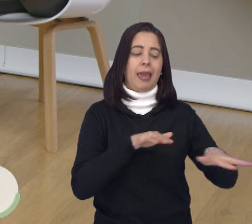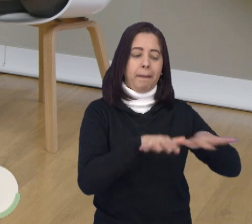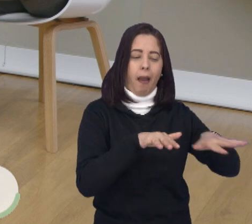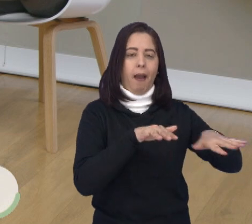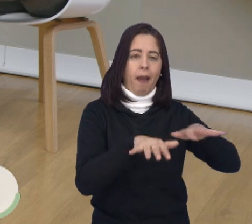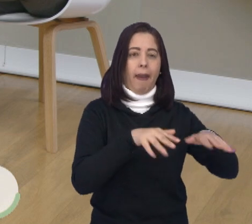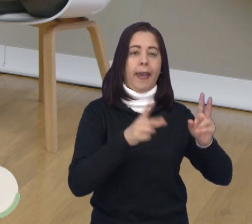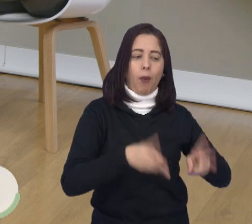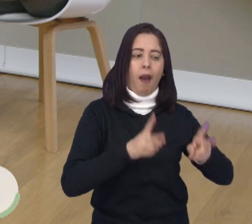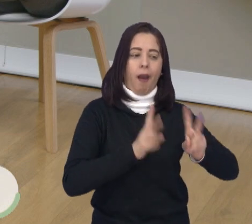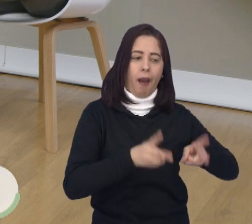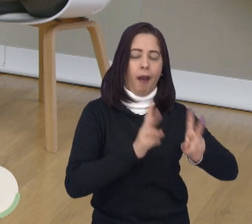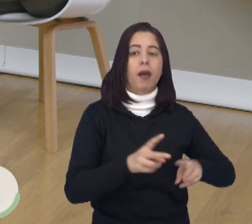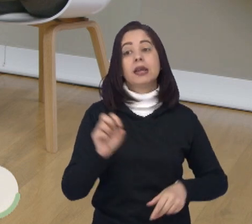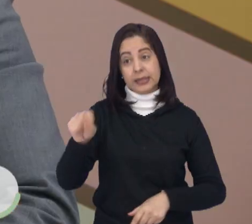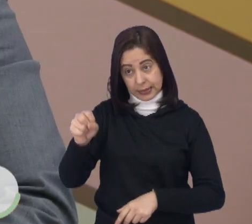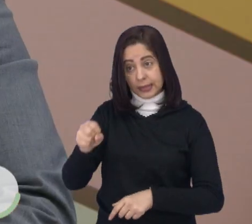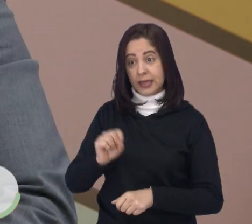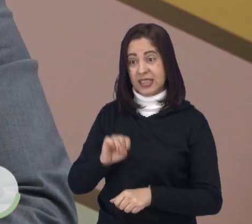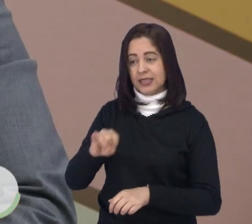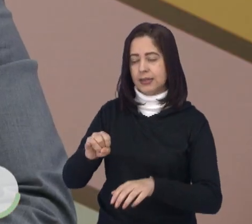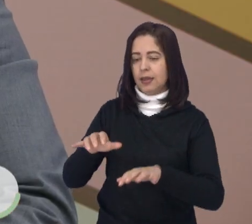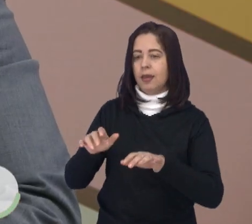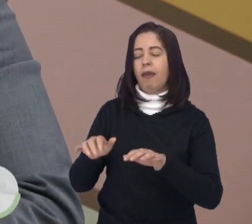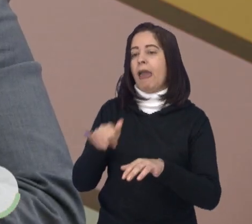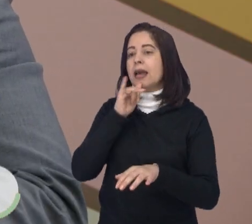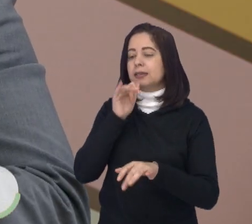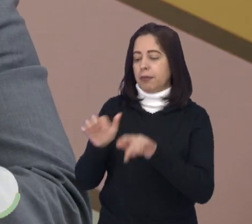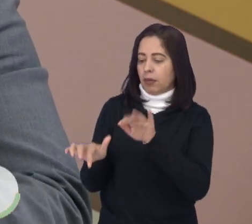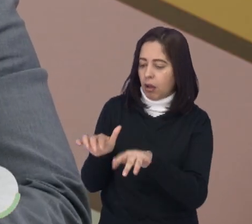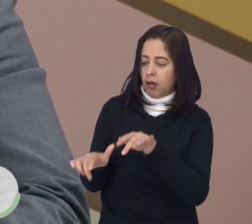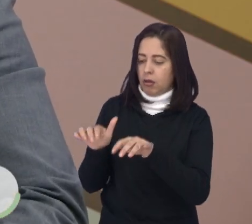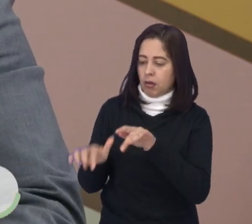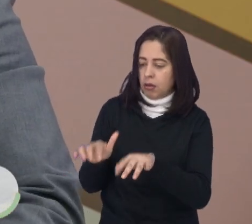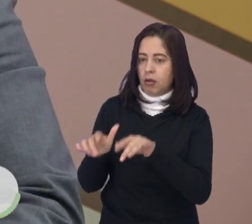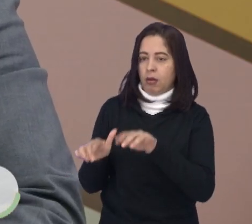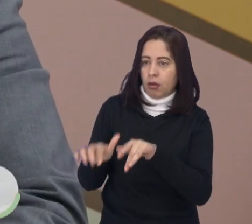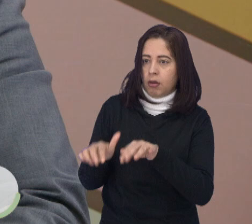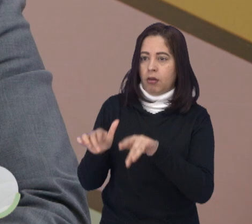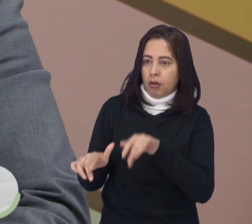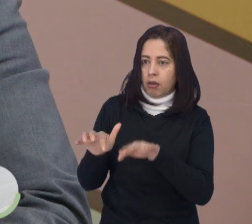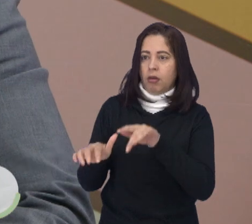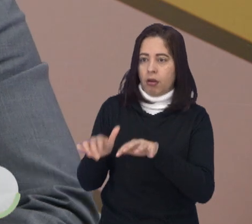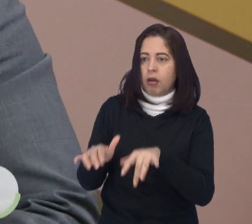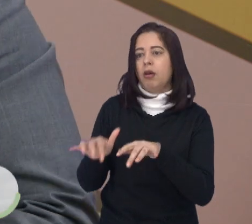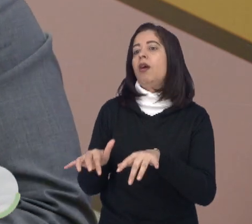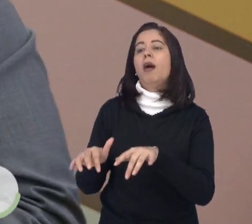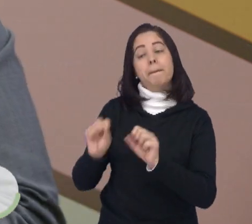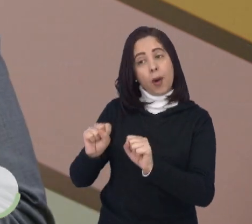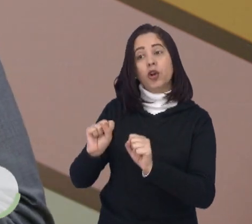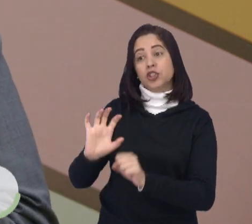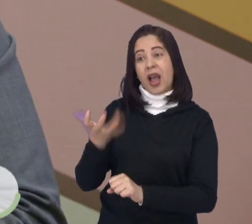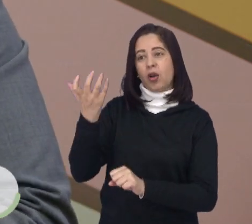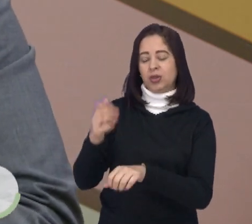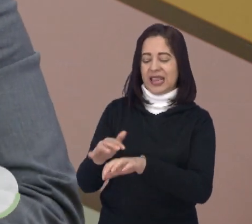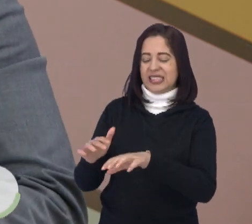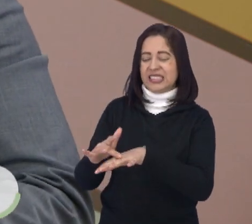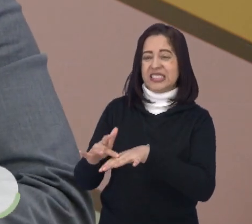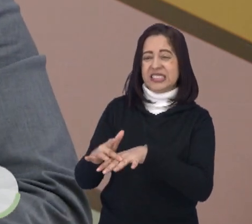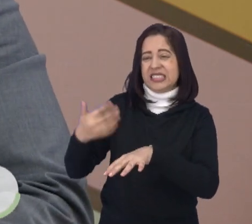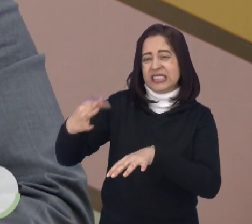de repetição que, de repente, podem não ser executados de forma correta, numa intensidade muito forte, podem